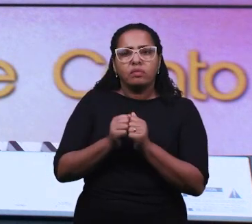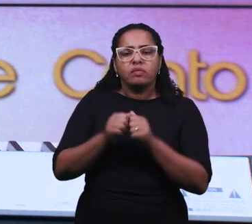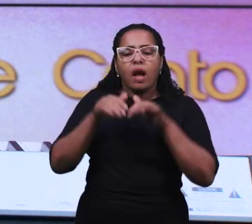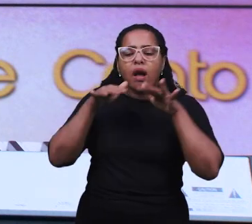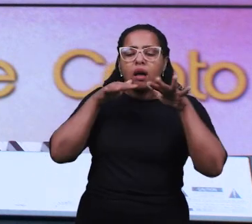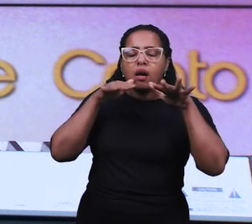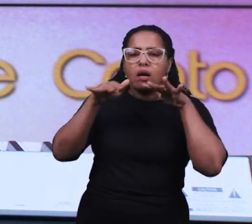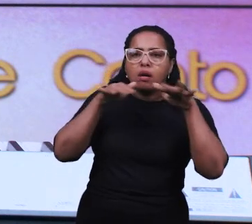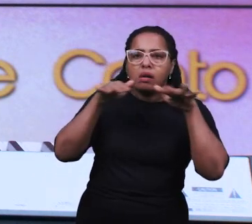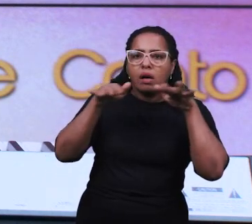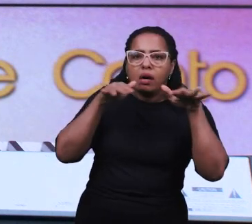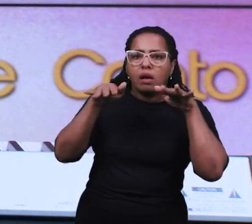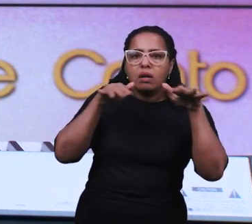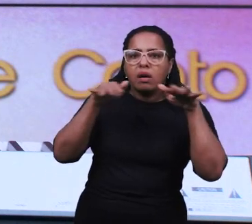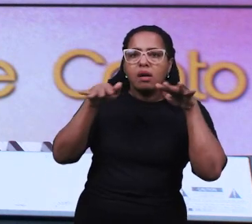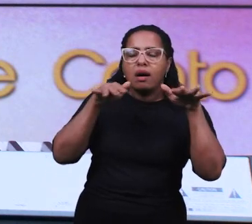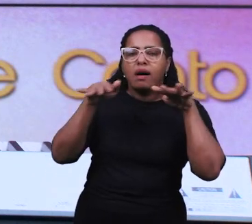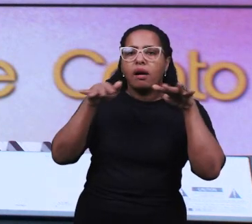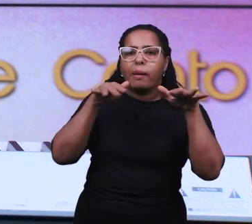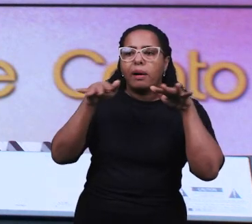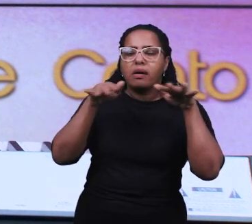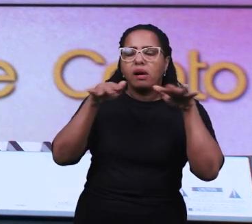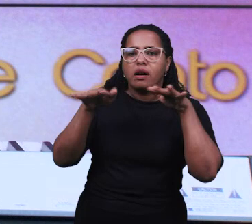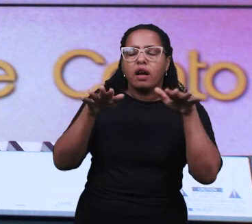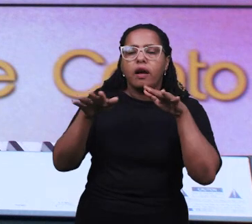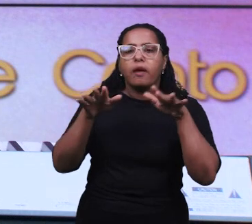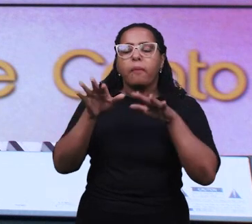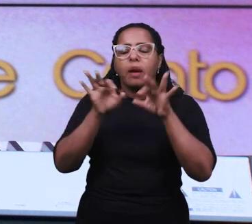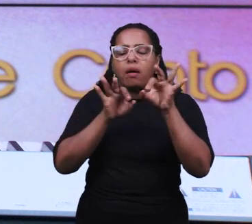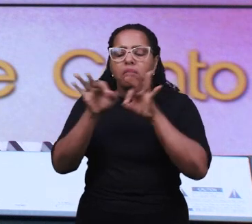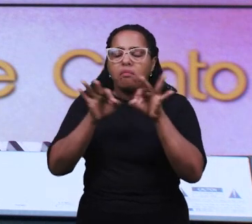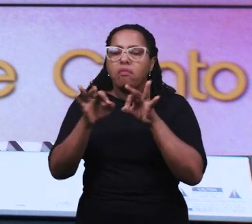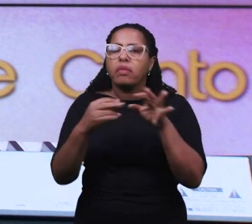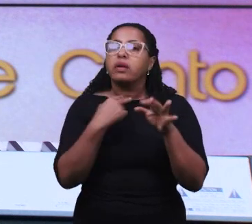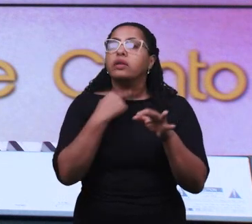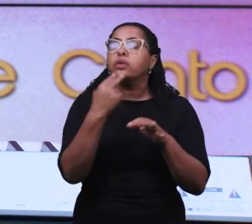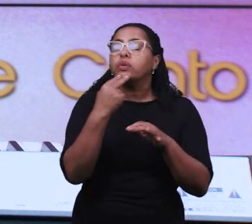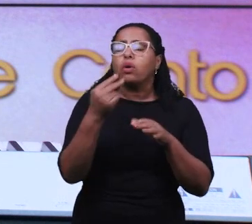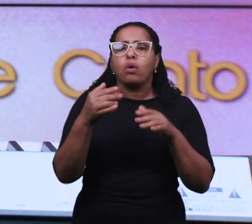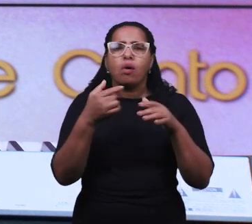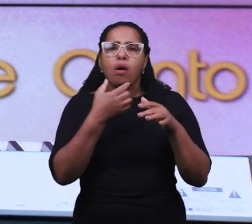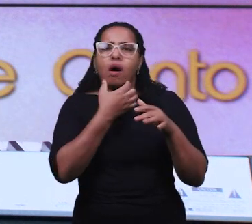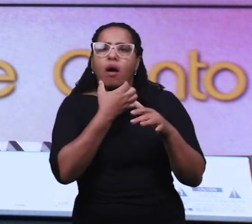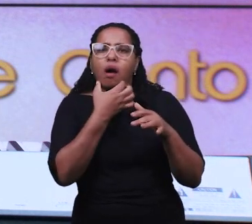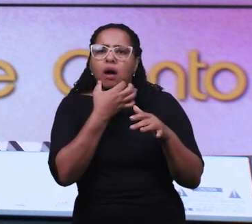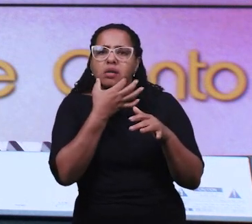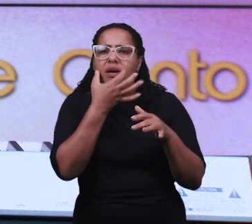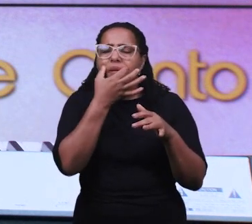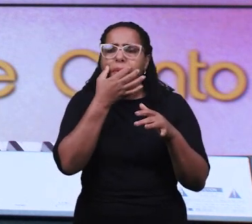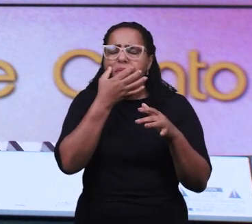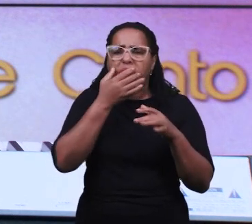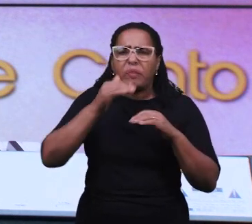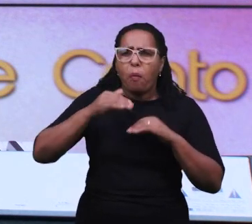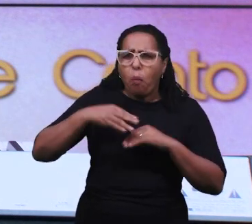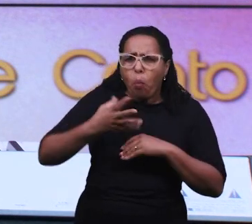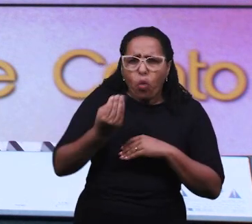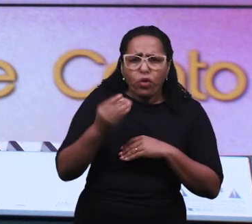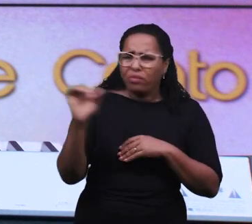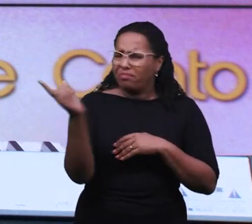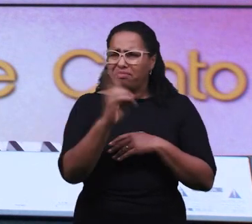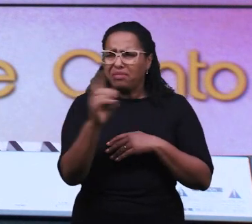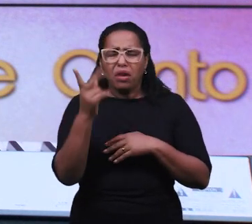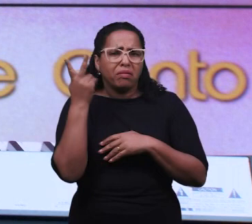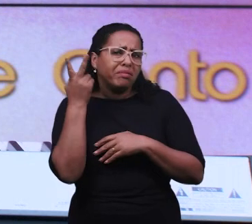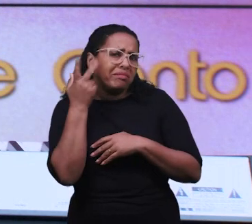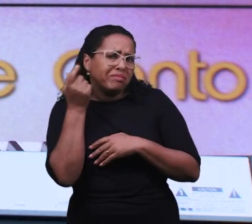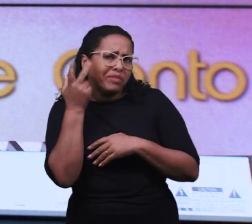se movimentar, na verdade, para moldar o nosso som. A minha movimentação precisa ser exagerada? Não,